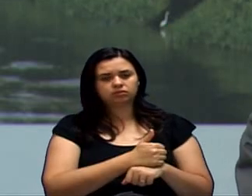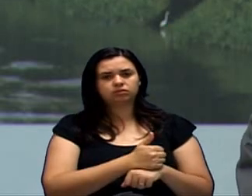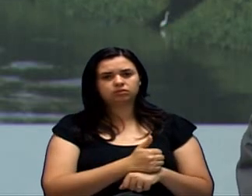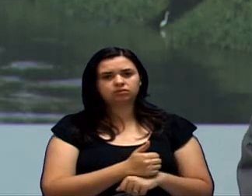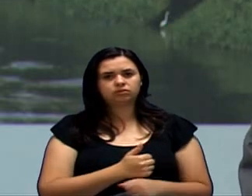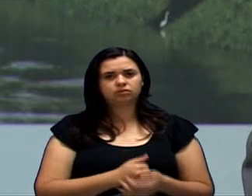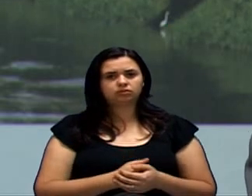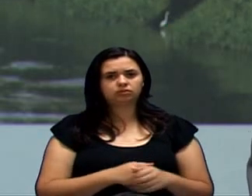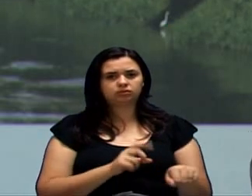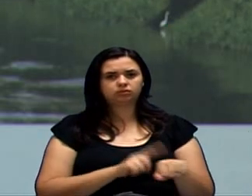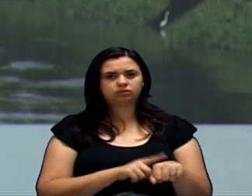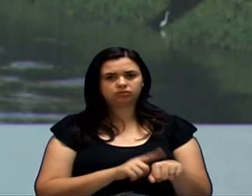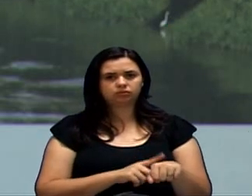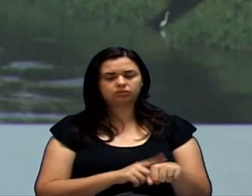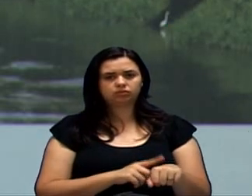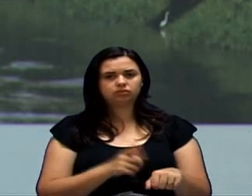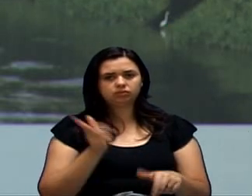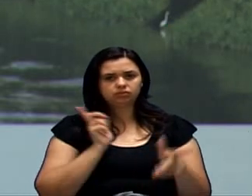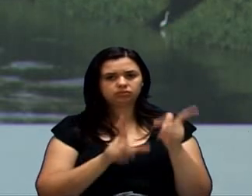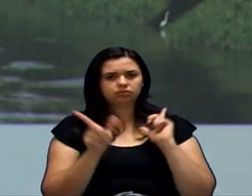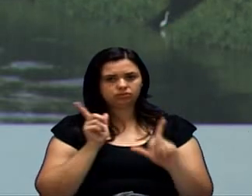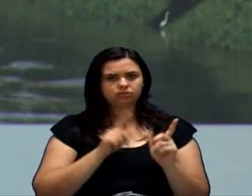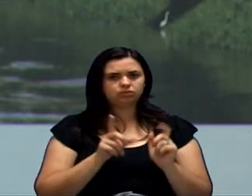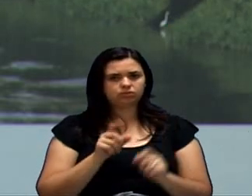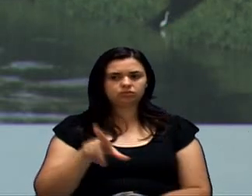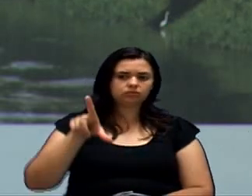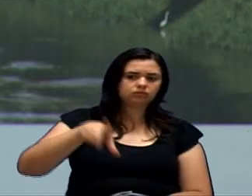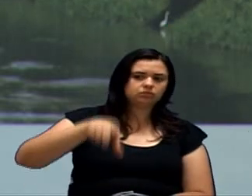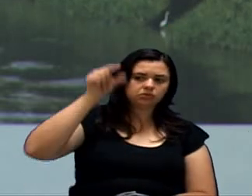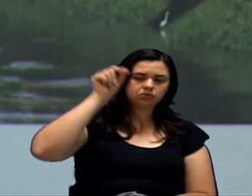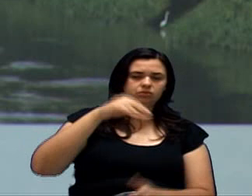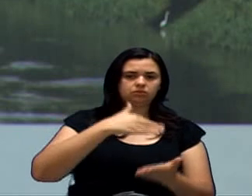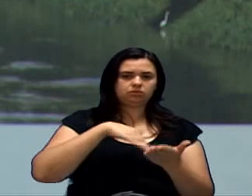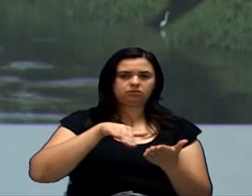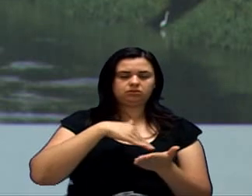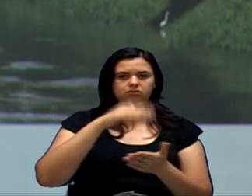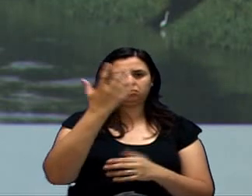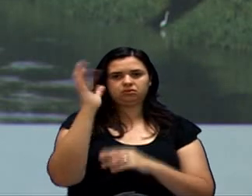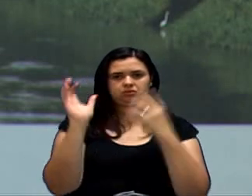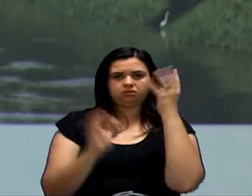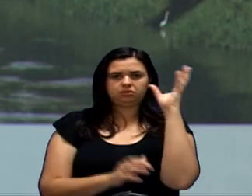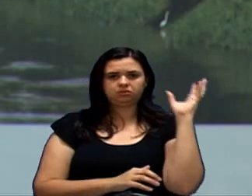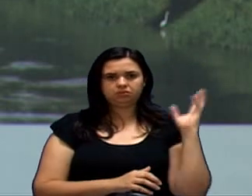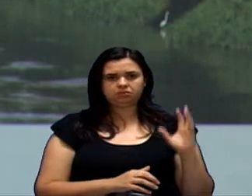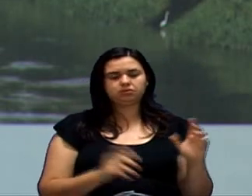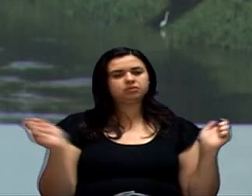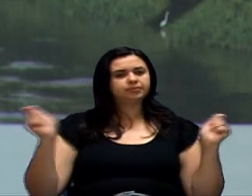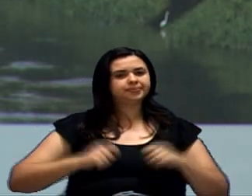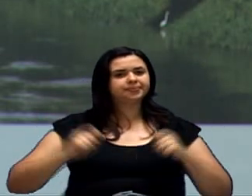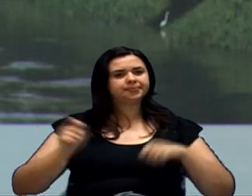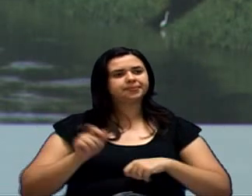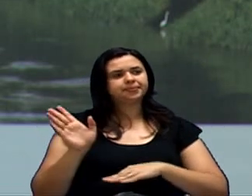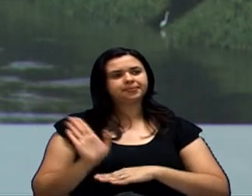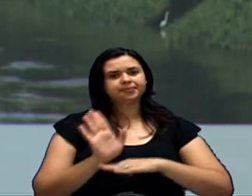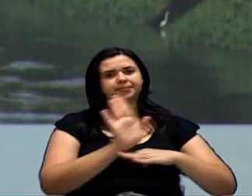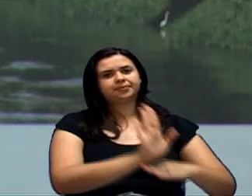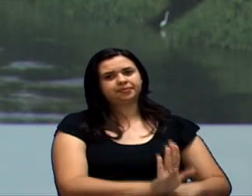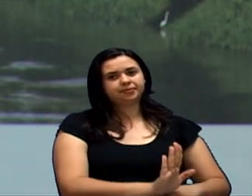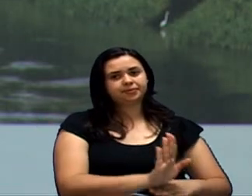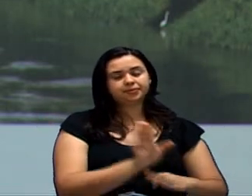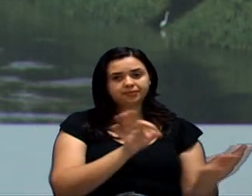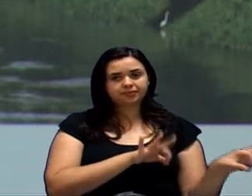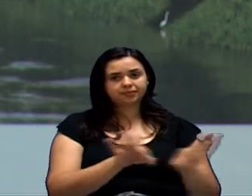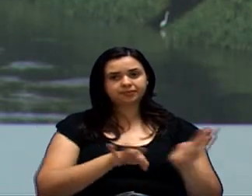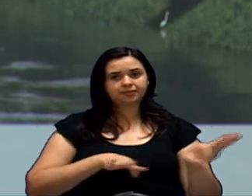aí, mais estratégico, nomear um secretário, uma secretária com capacidade técnica para fazer a gestão